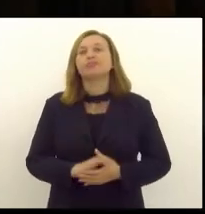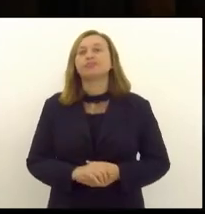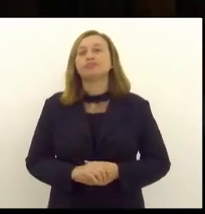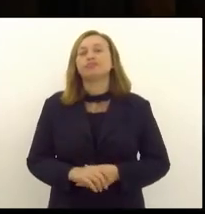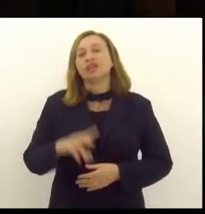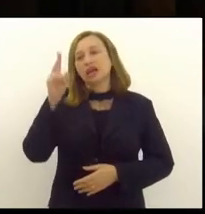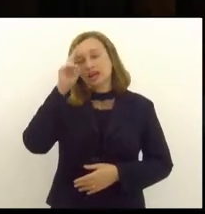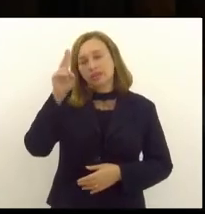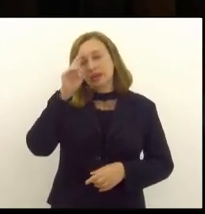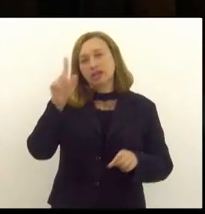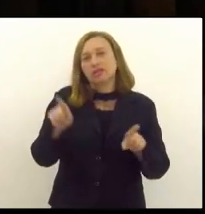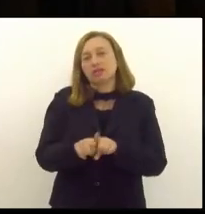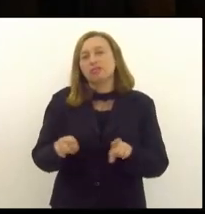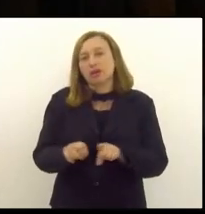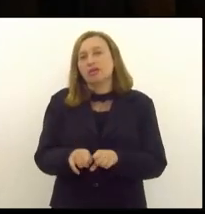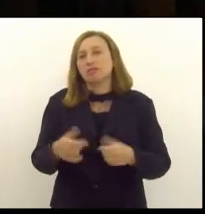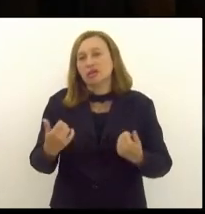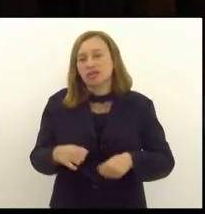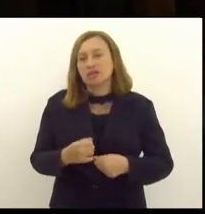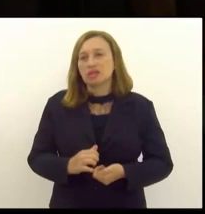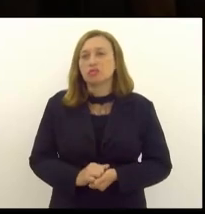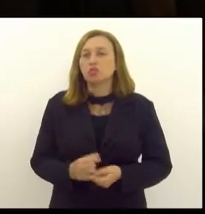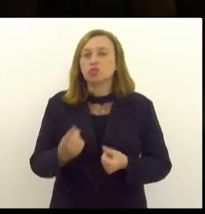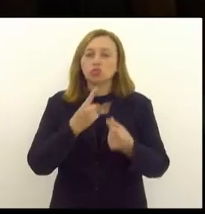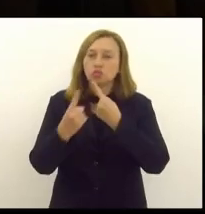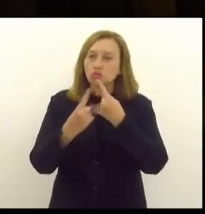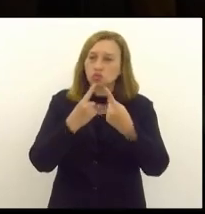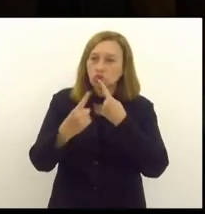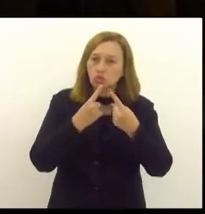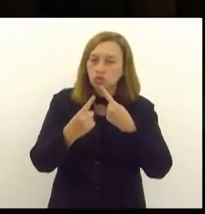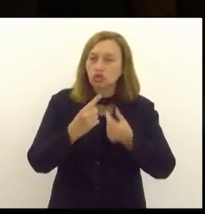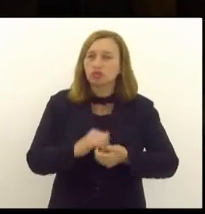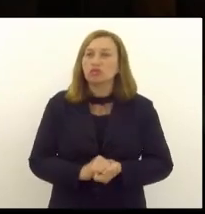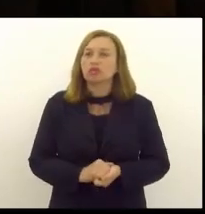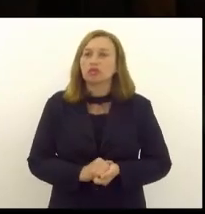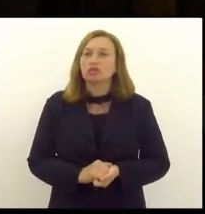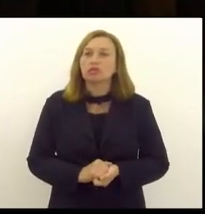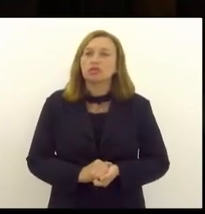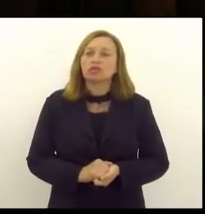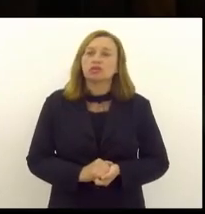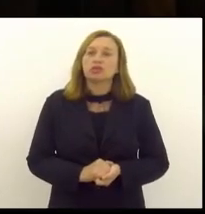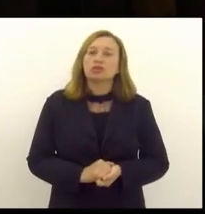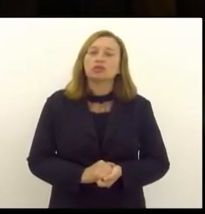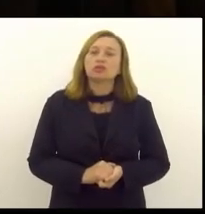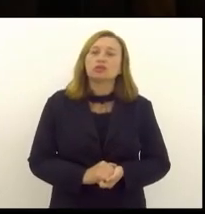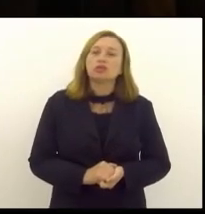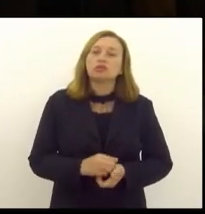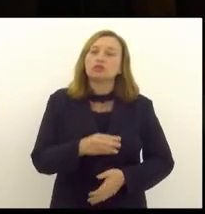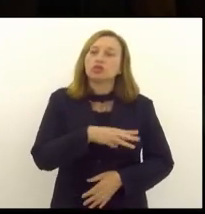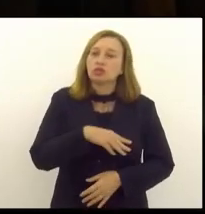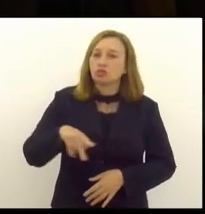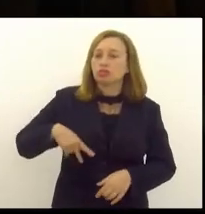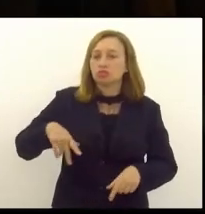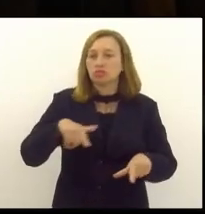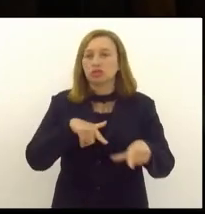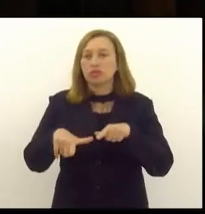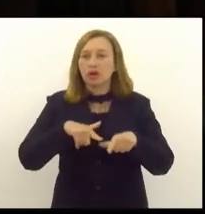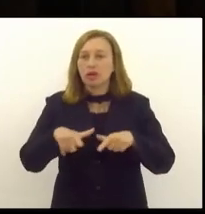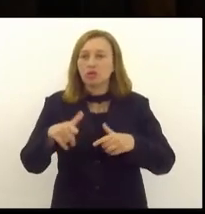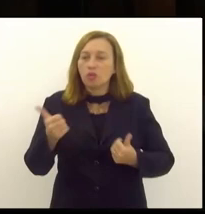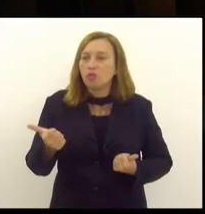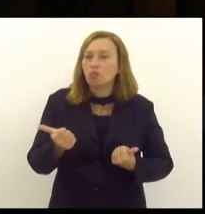lembrar de quando discutíamos recomendações que eram feitas pelo Ministério Público do Trabalho, com